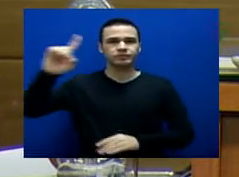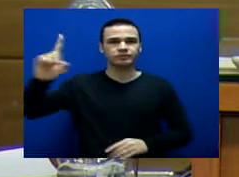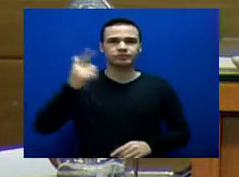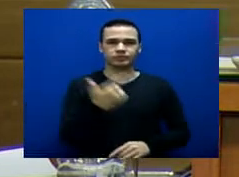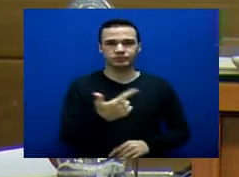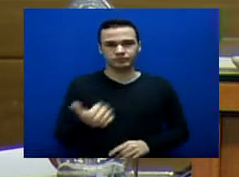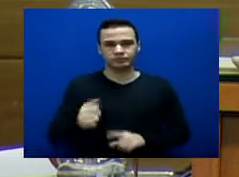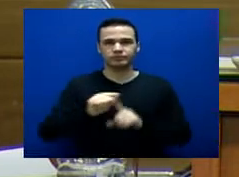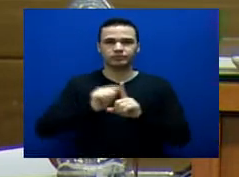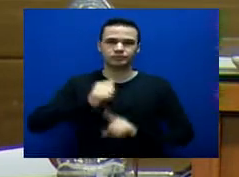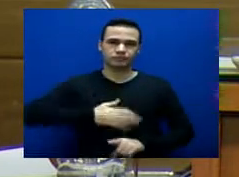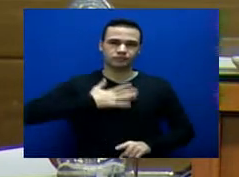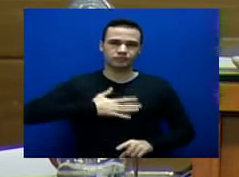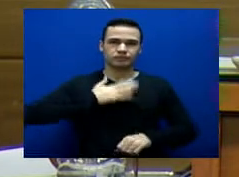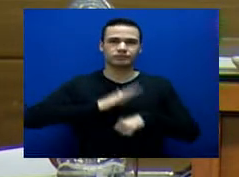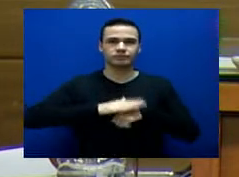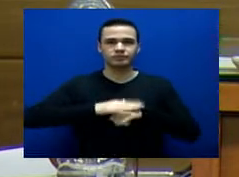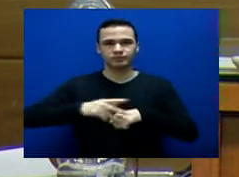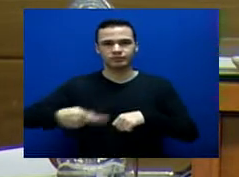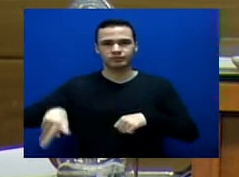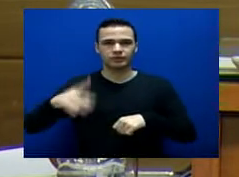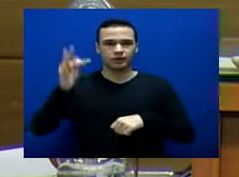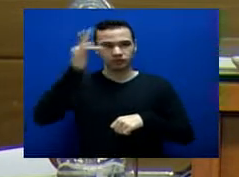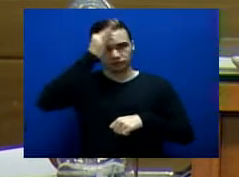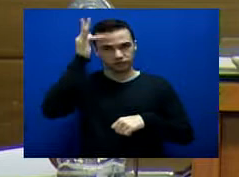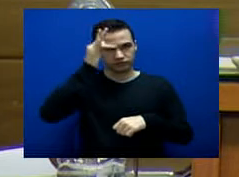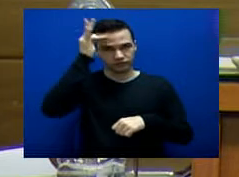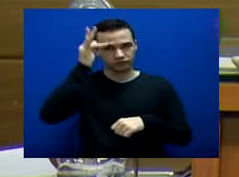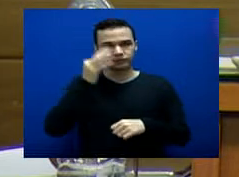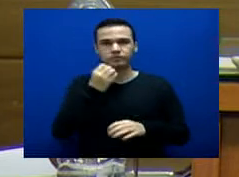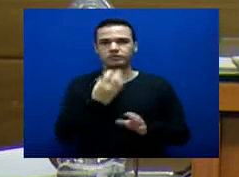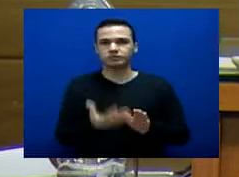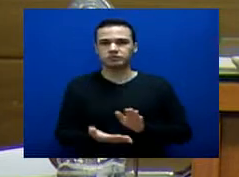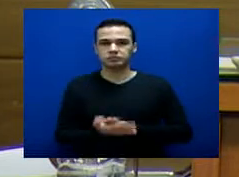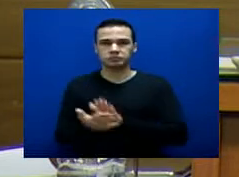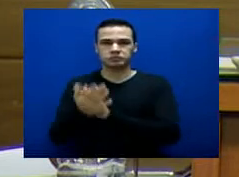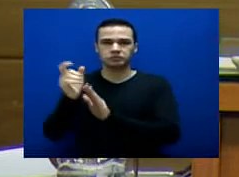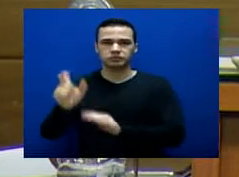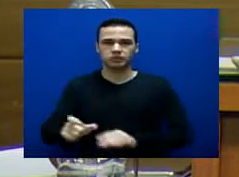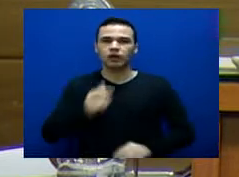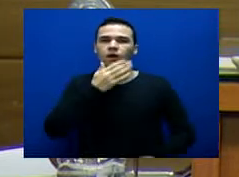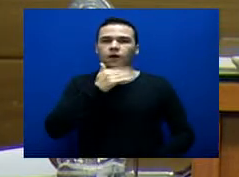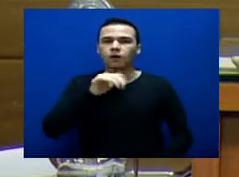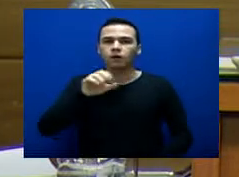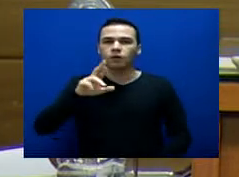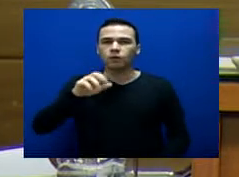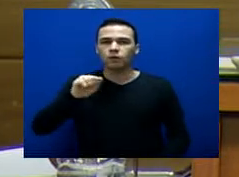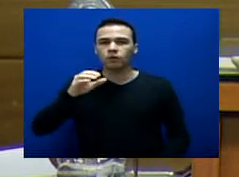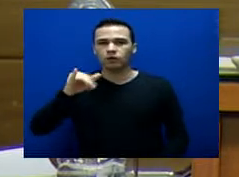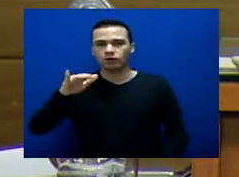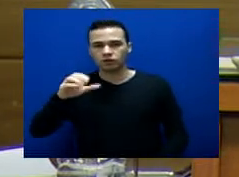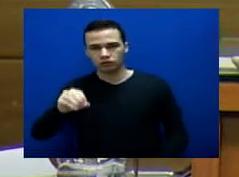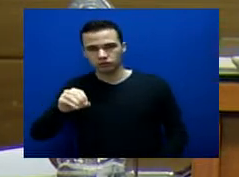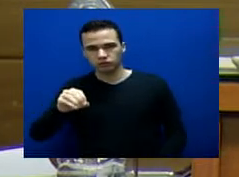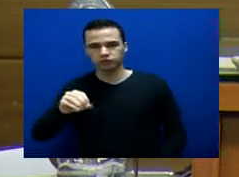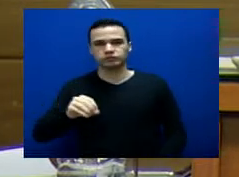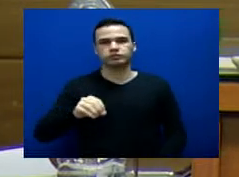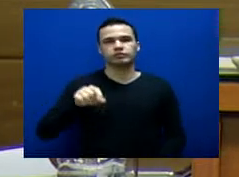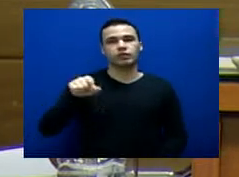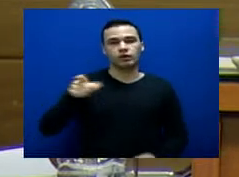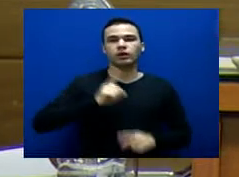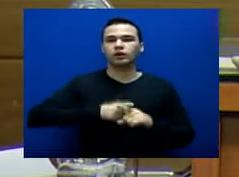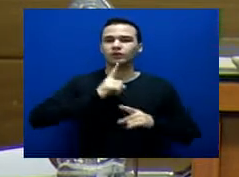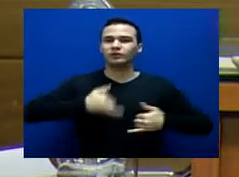dia 21 de agosto, votos do vereador Fausto Pérez. Votos e congratulações ao senhor Horácio Barbosa Costa Júnior,